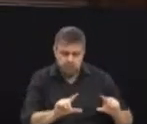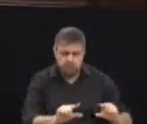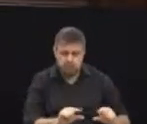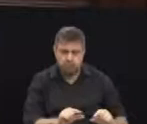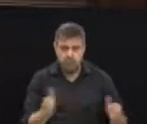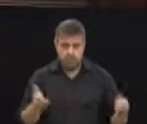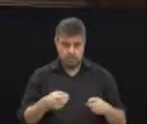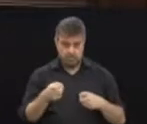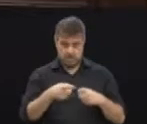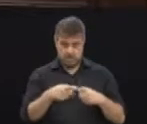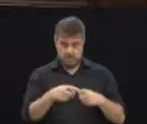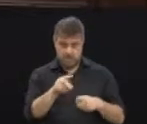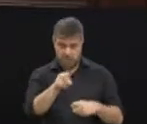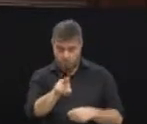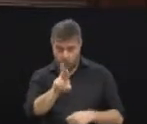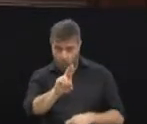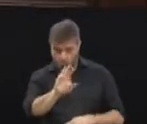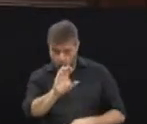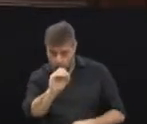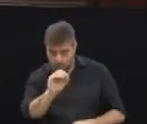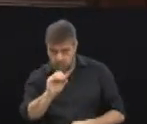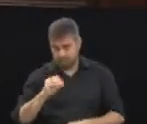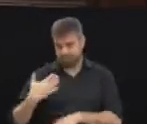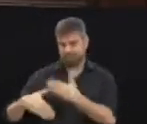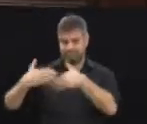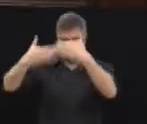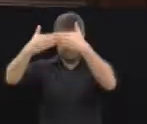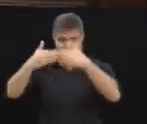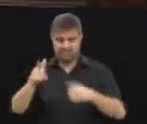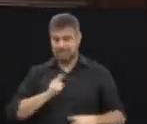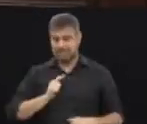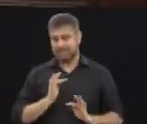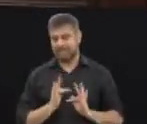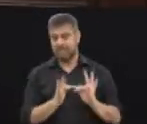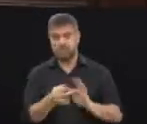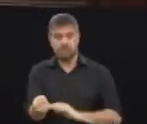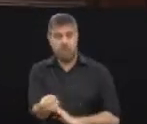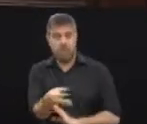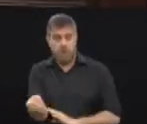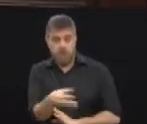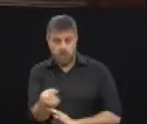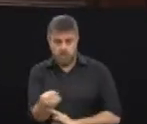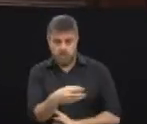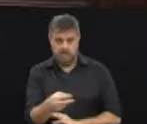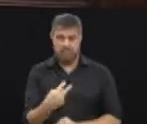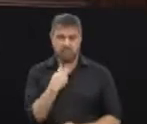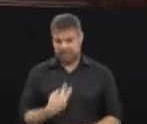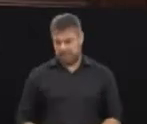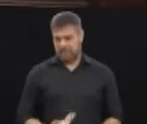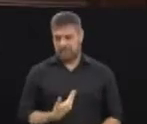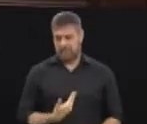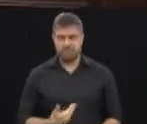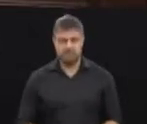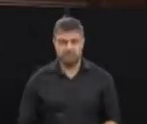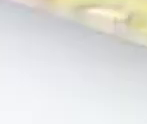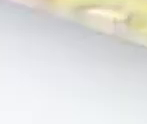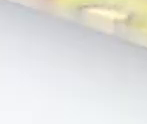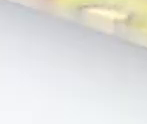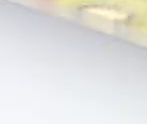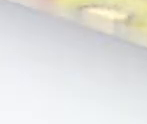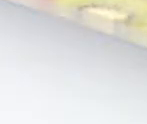urologia hoje é uma das especialidades, como eu disse, que mais evoluiu do ponto de procedimentos minimamente